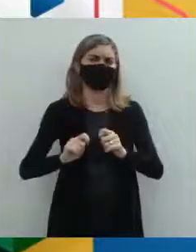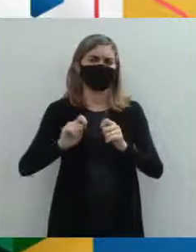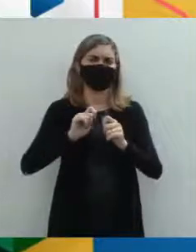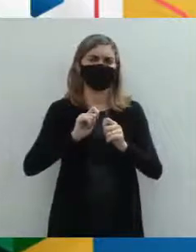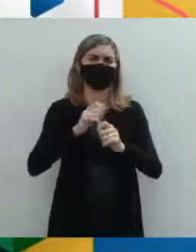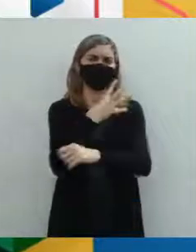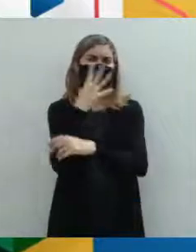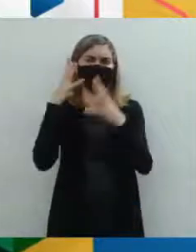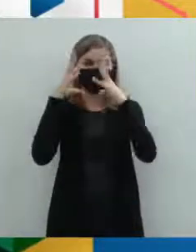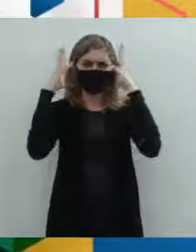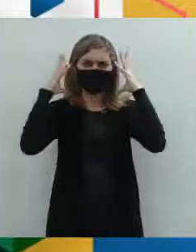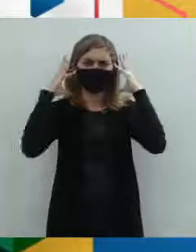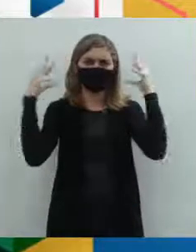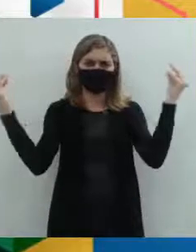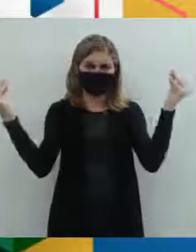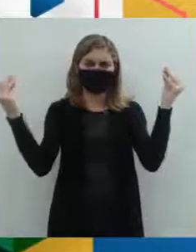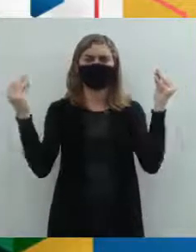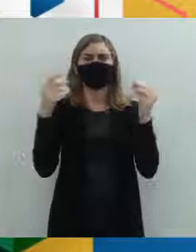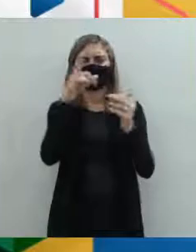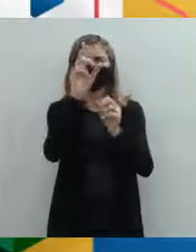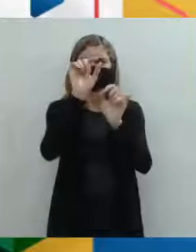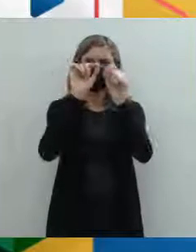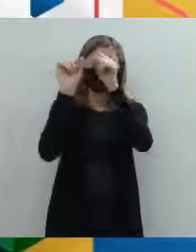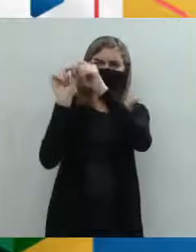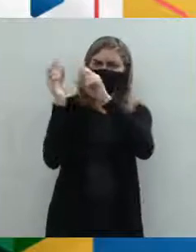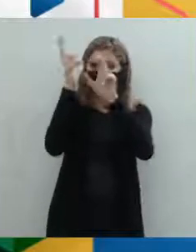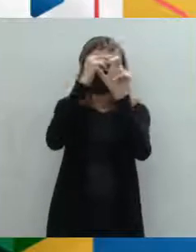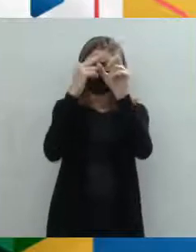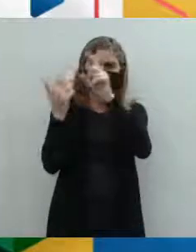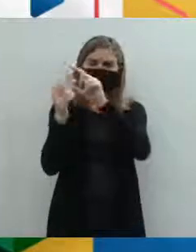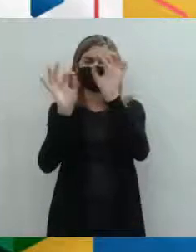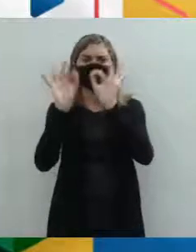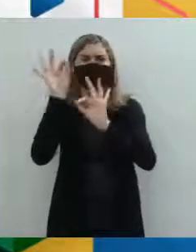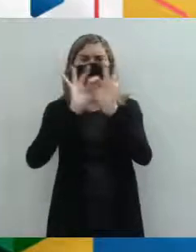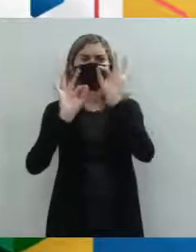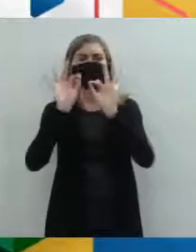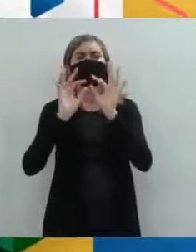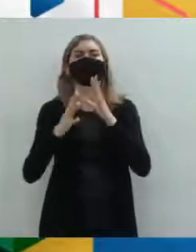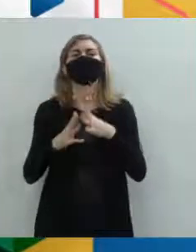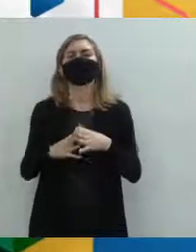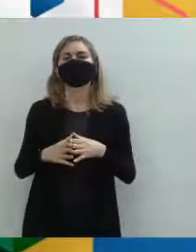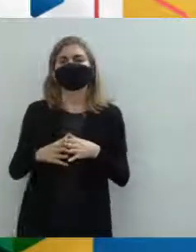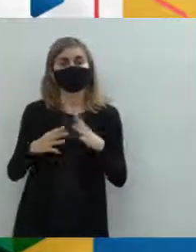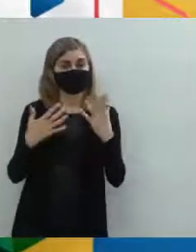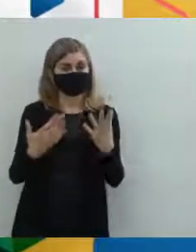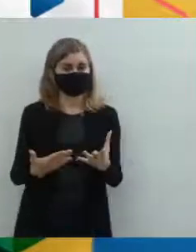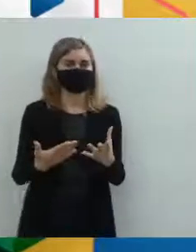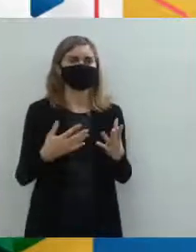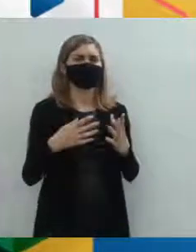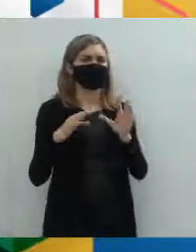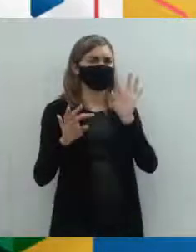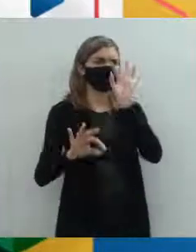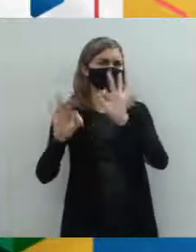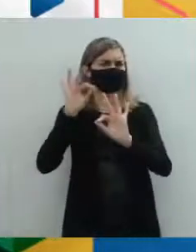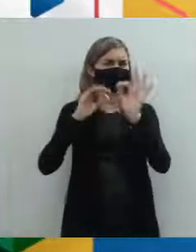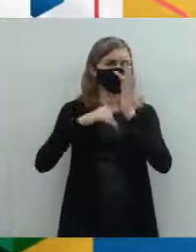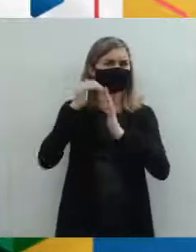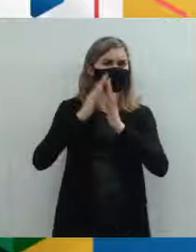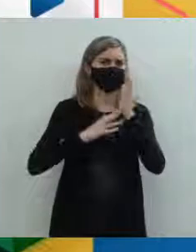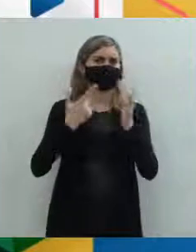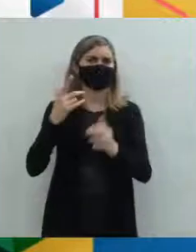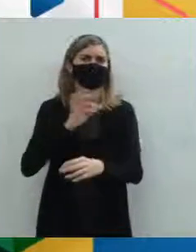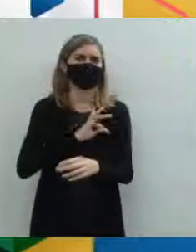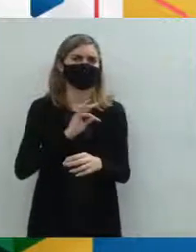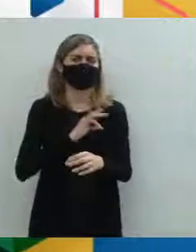suas xilogravuras. Ele fazia xilogravuras e também fazia litogravuras. E meios tons, que também é outra técnica,